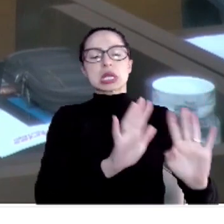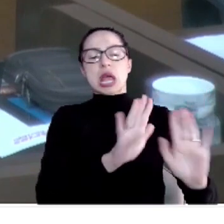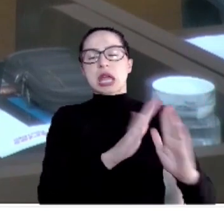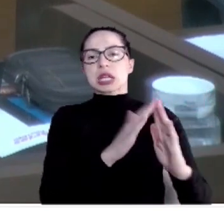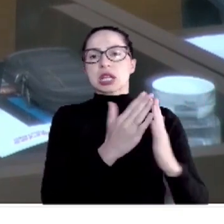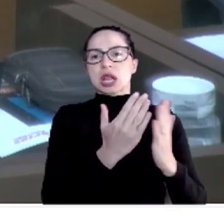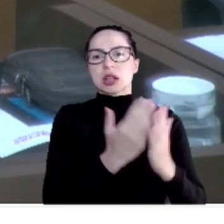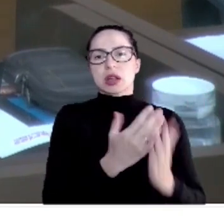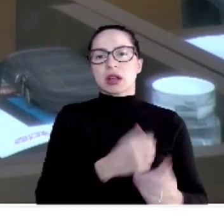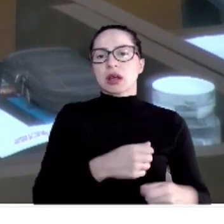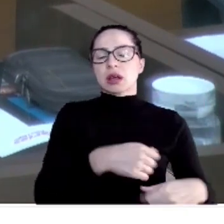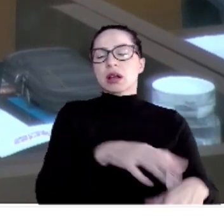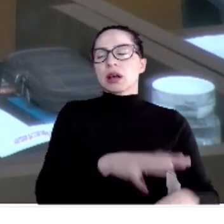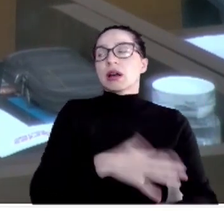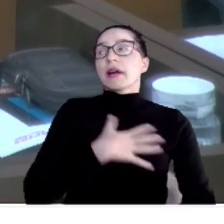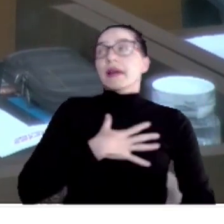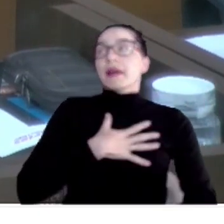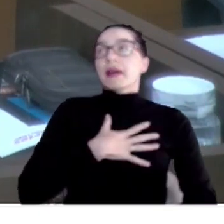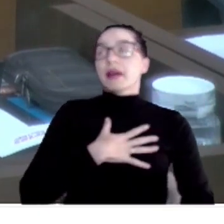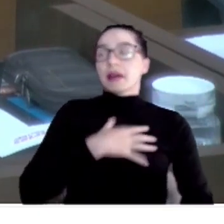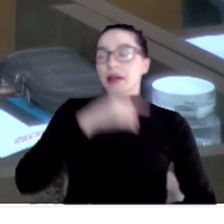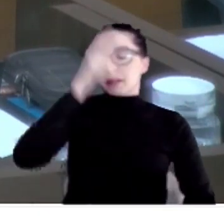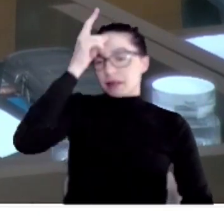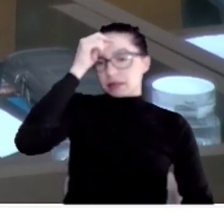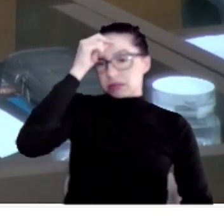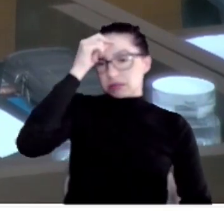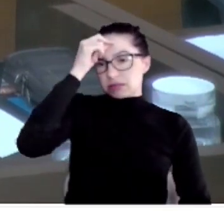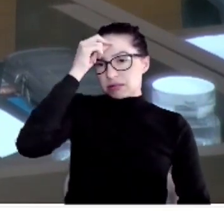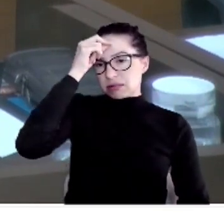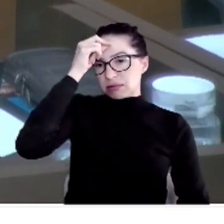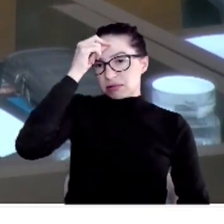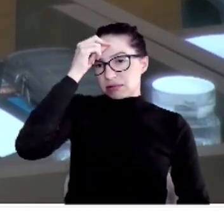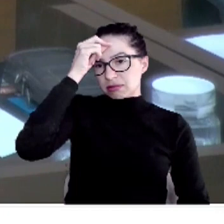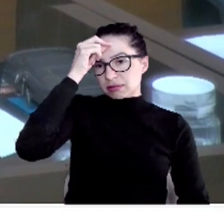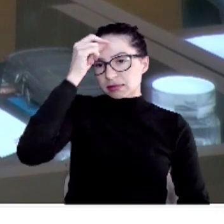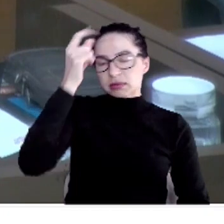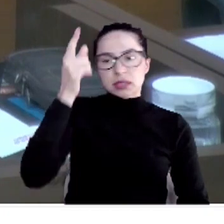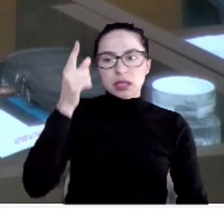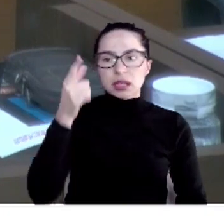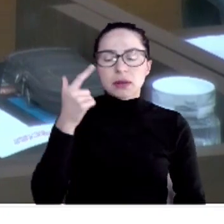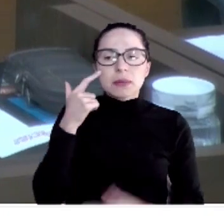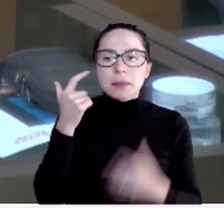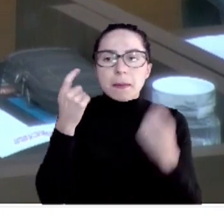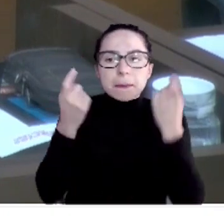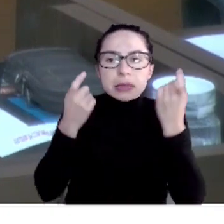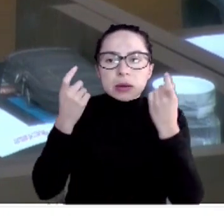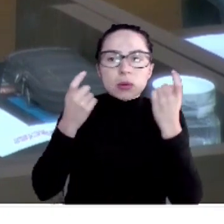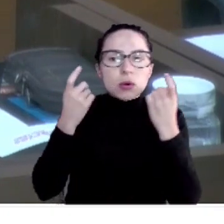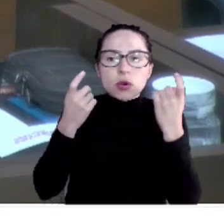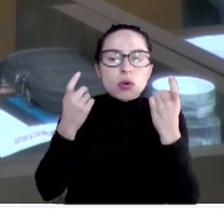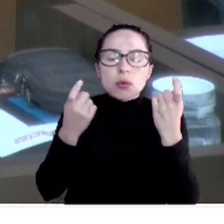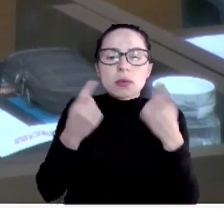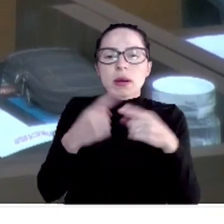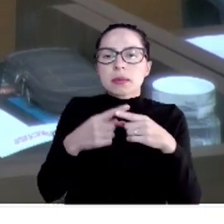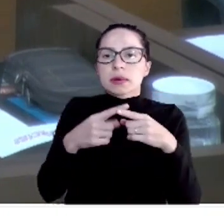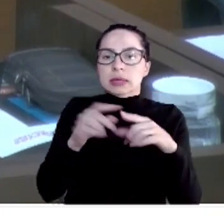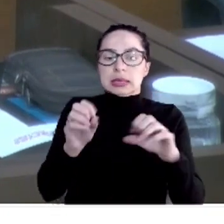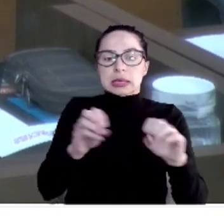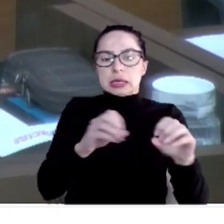suspiro. Estou livre. E não se preocupa, porque a educação moral,